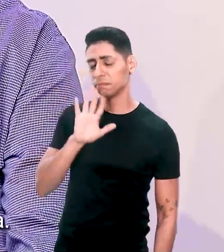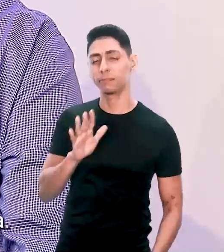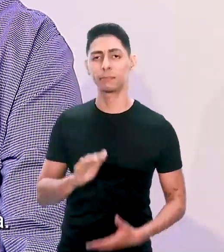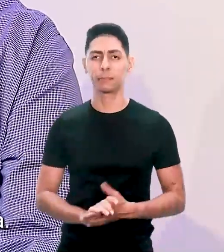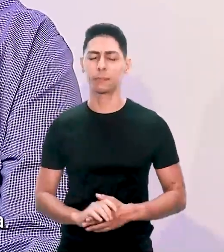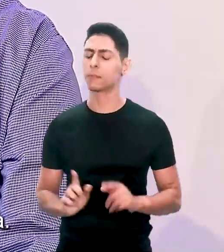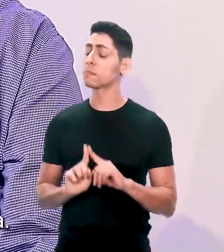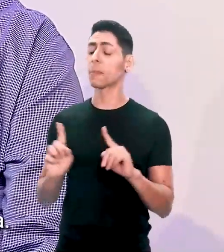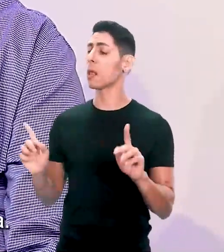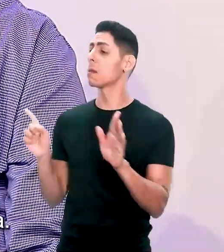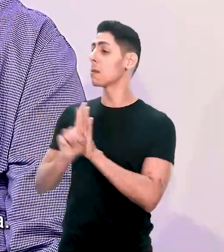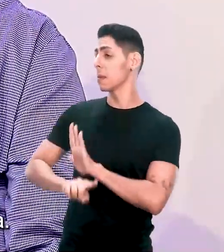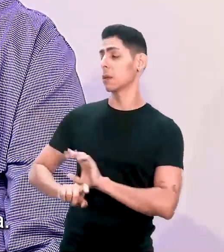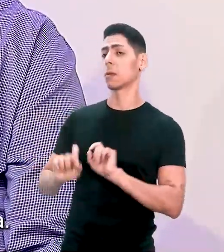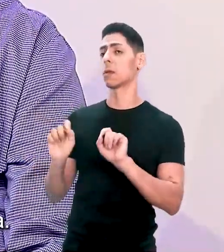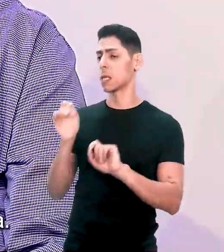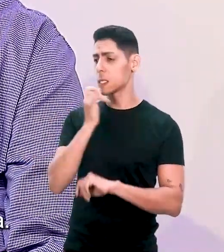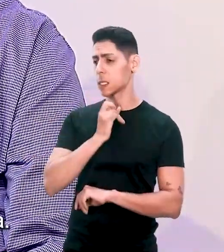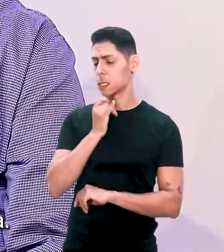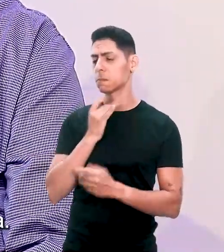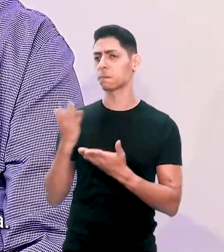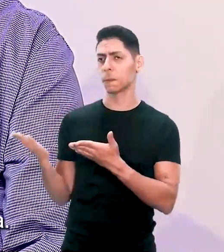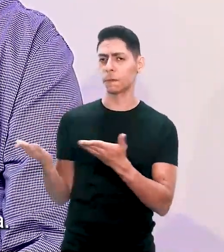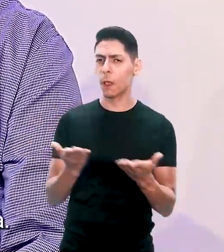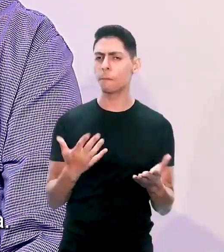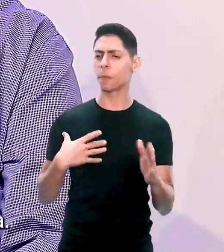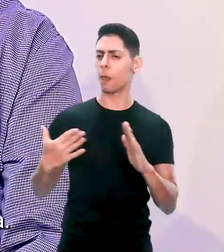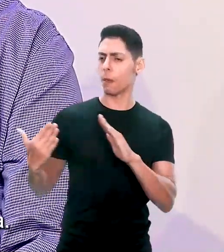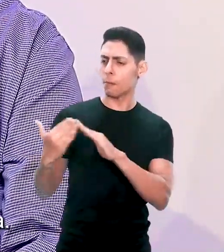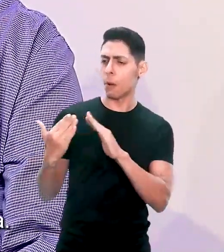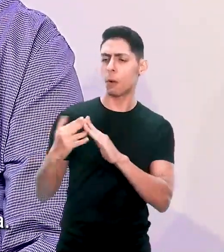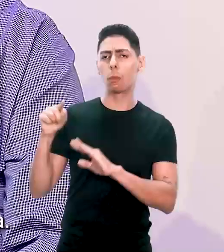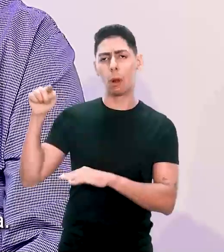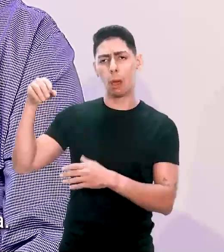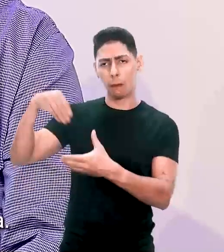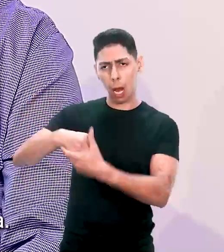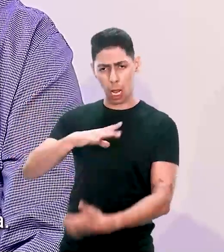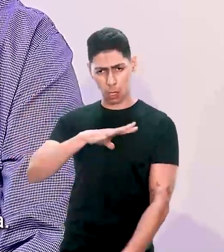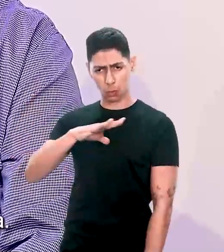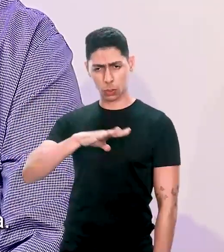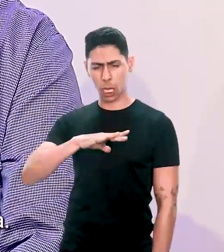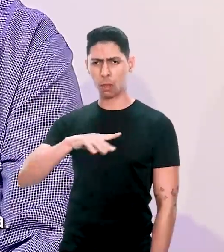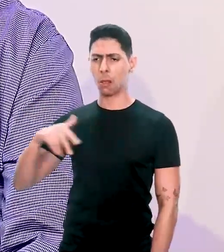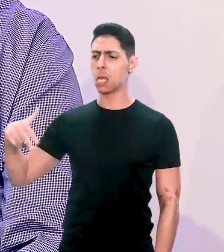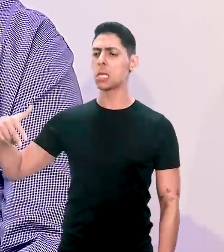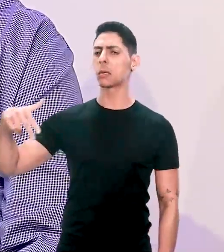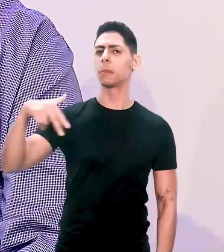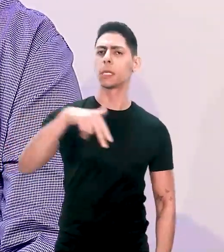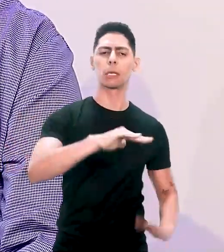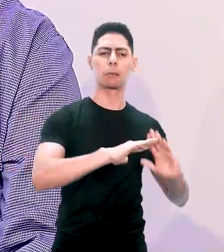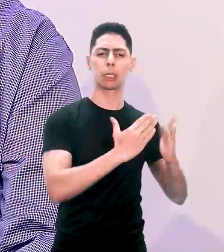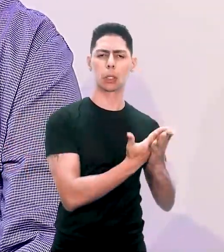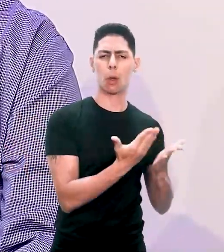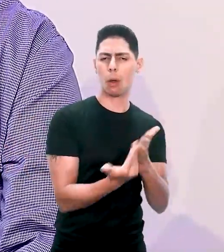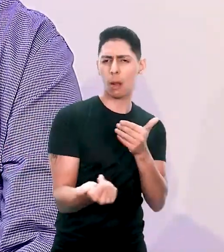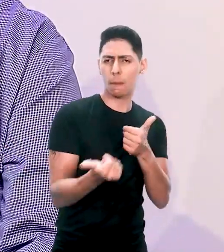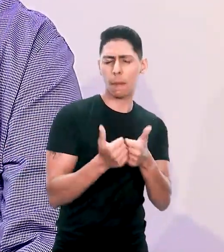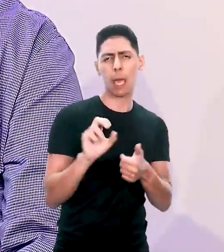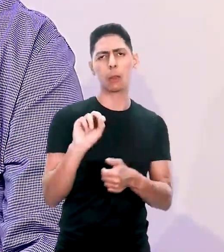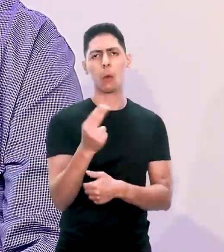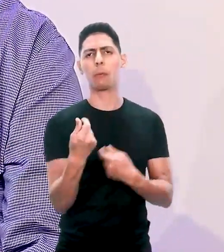Ô, Petri, aí no caso aí, você morava lá no centro, ia caminhando para a escola, era pertinho ou tinha que